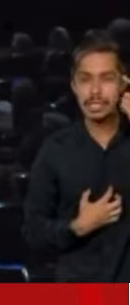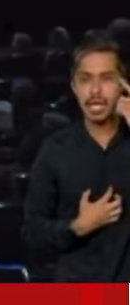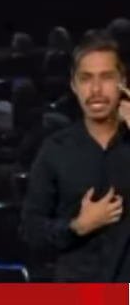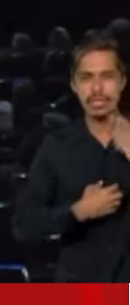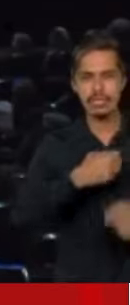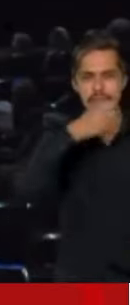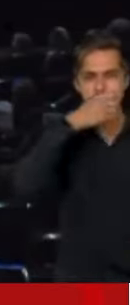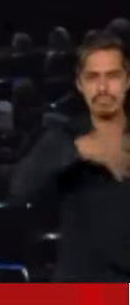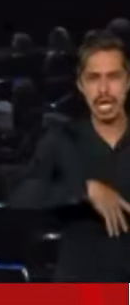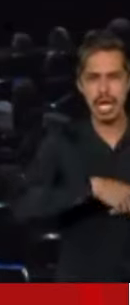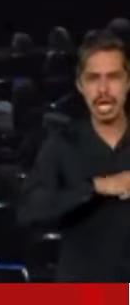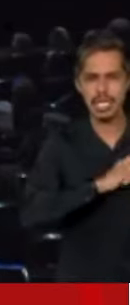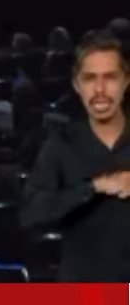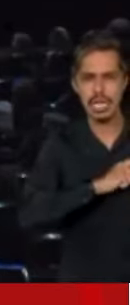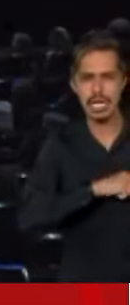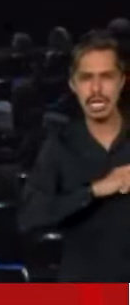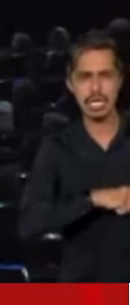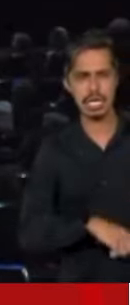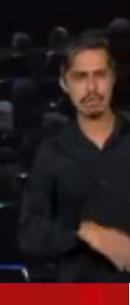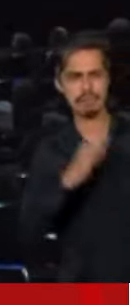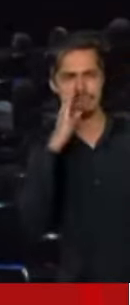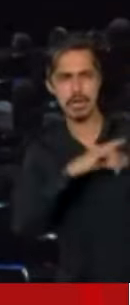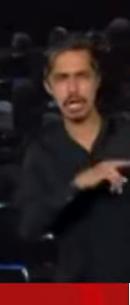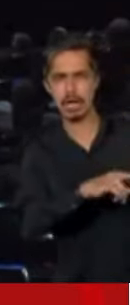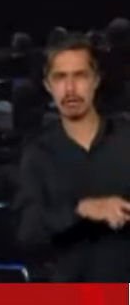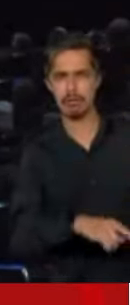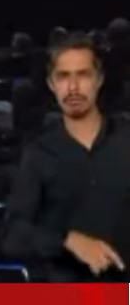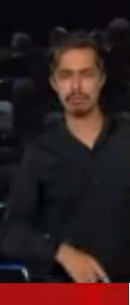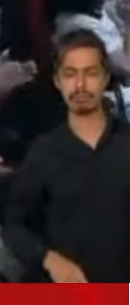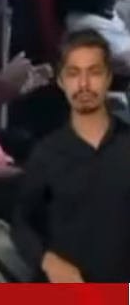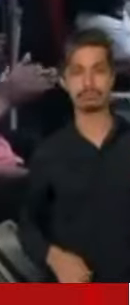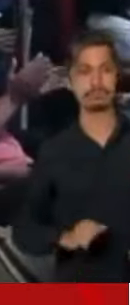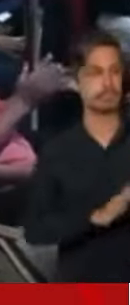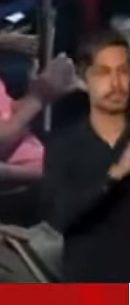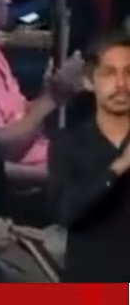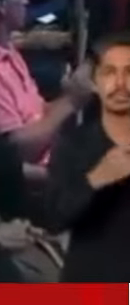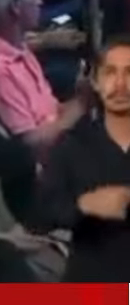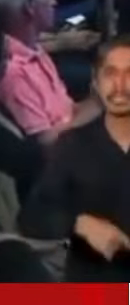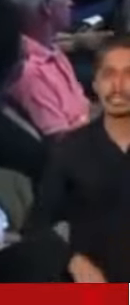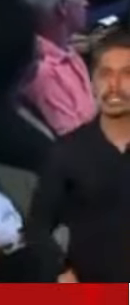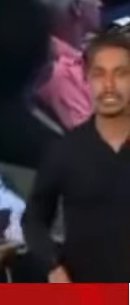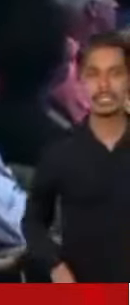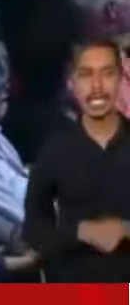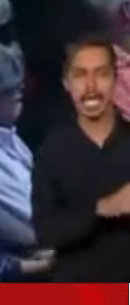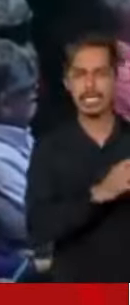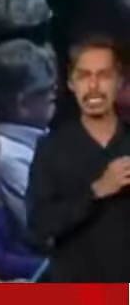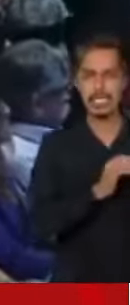perverso, malvado. Um pensamento que odeia.